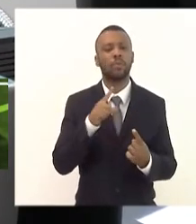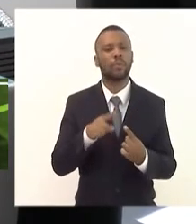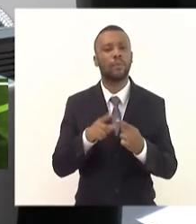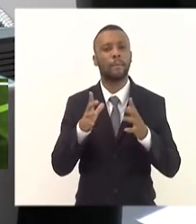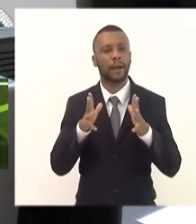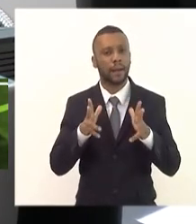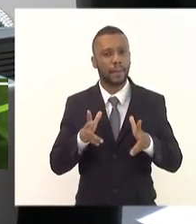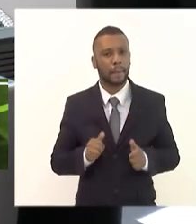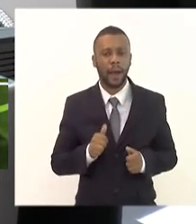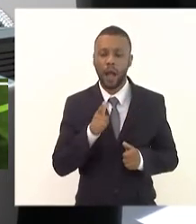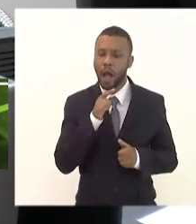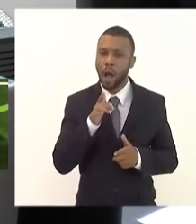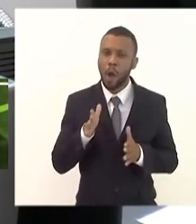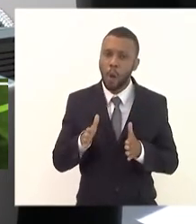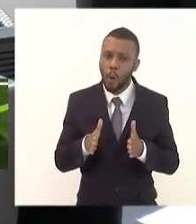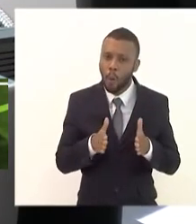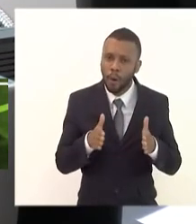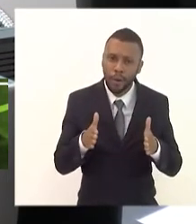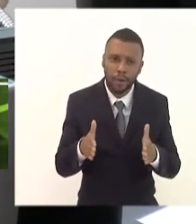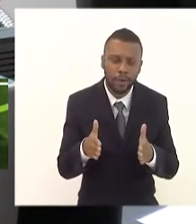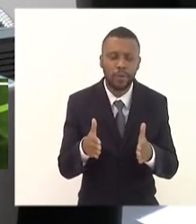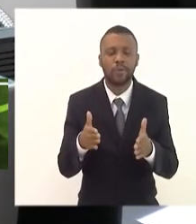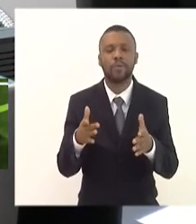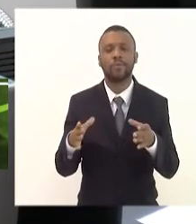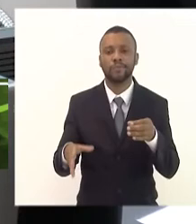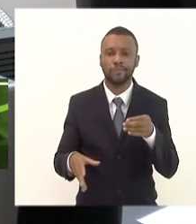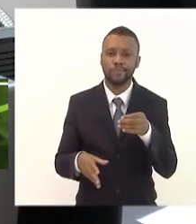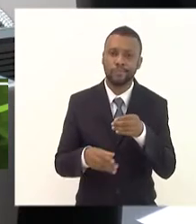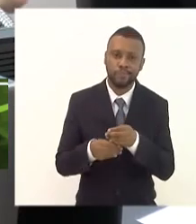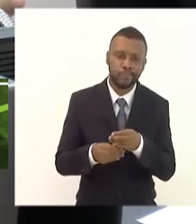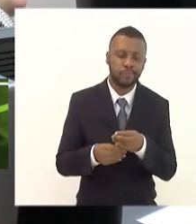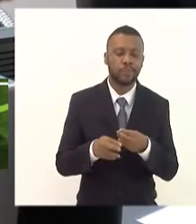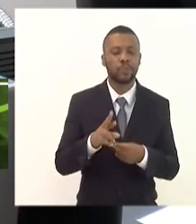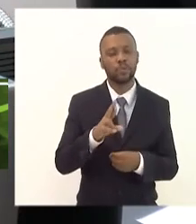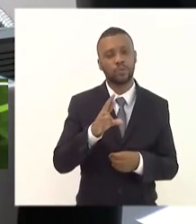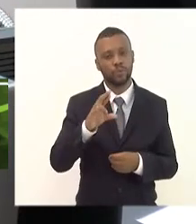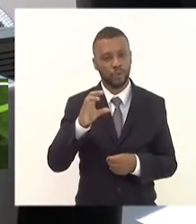dragagem do complementar do Rio X,